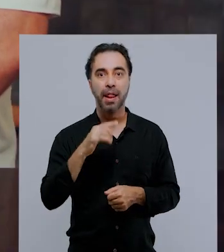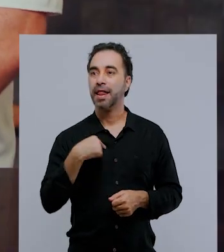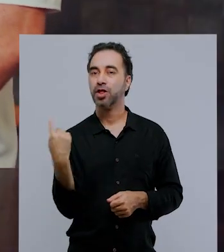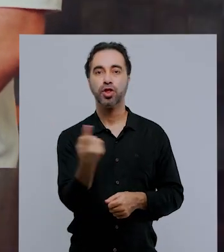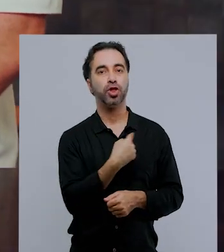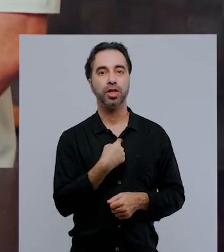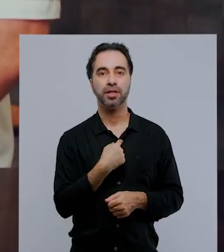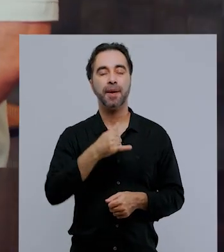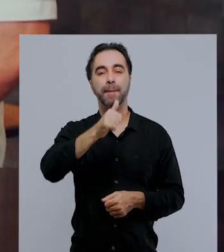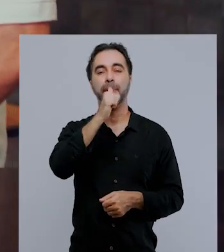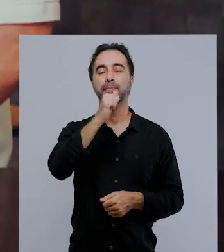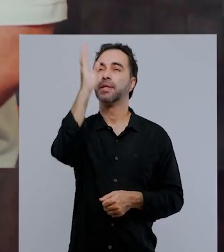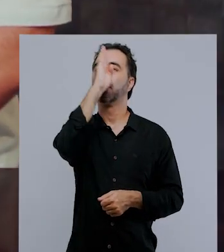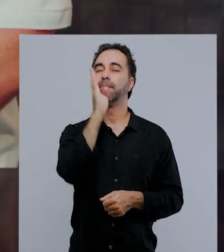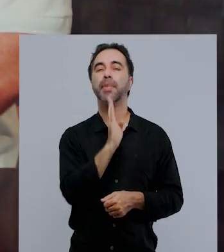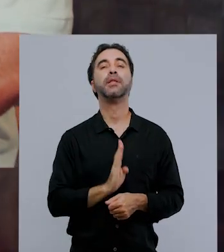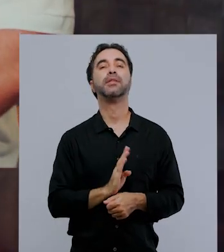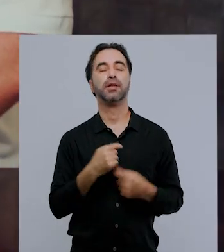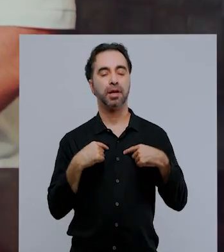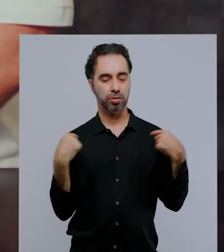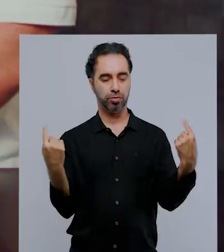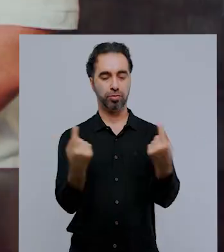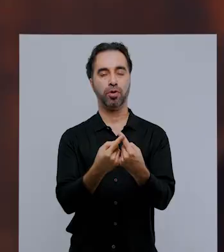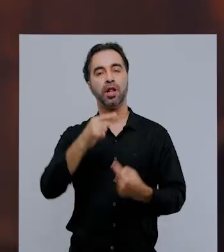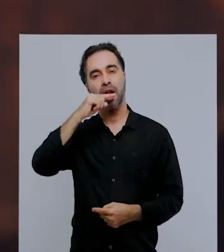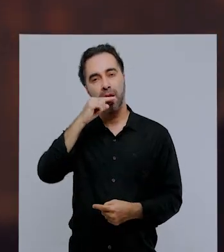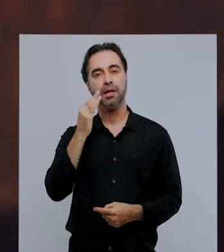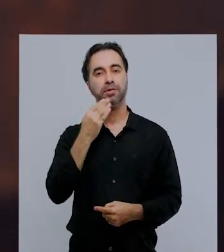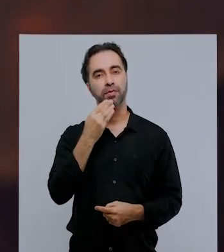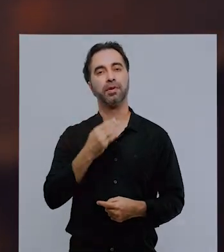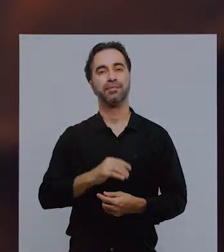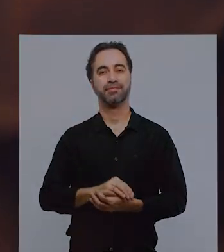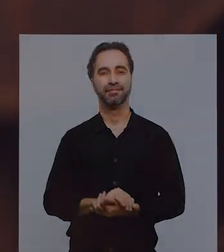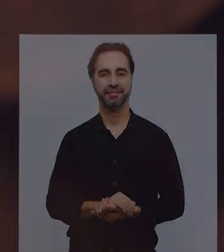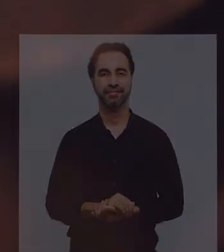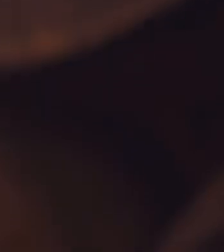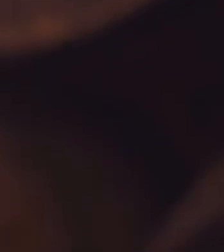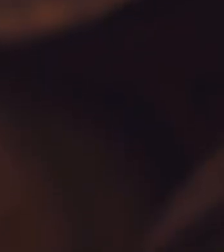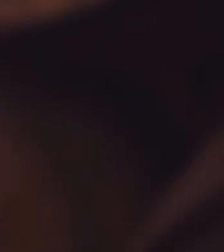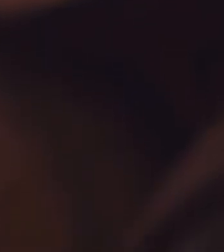a bebida nacional, exatamente. A nossa cachaça de cana-de-açúcar.